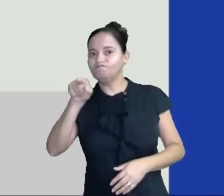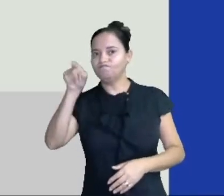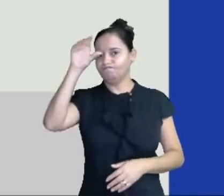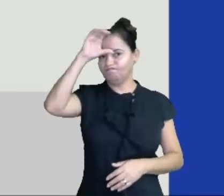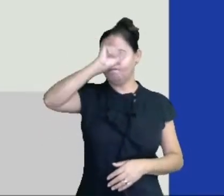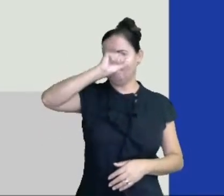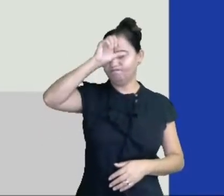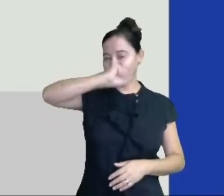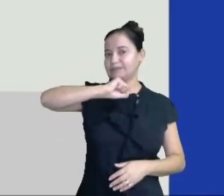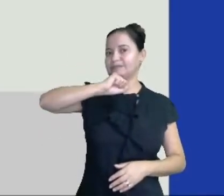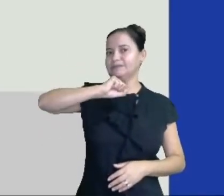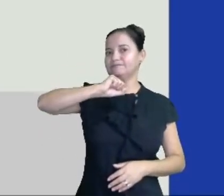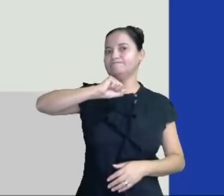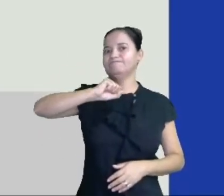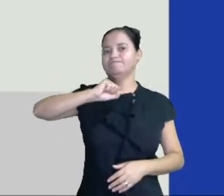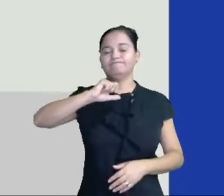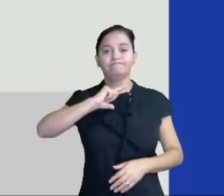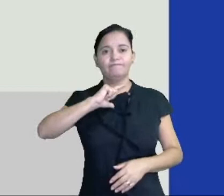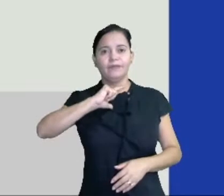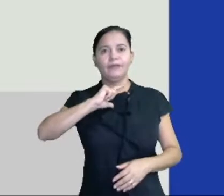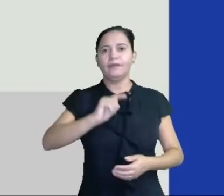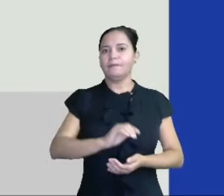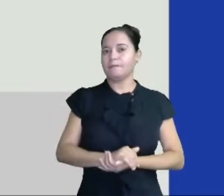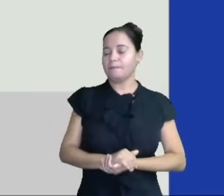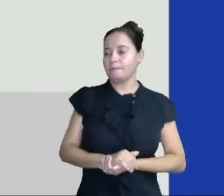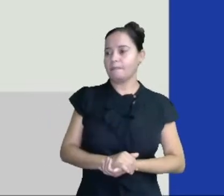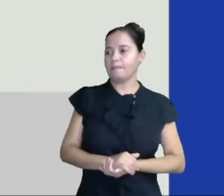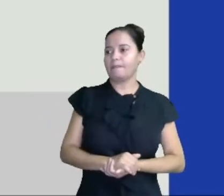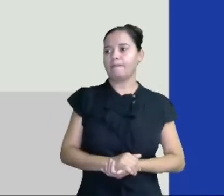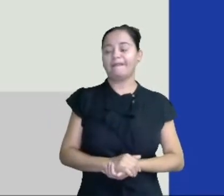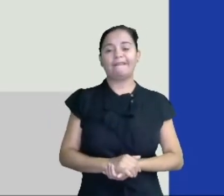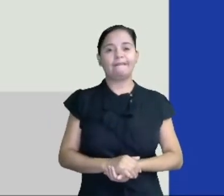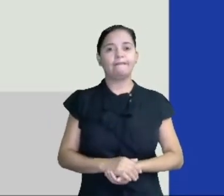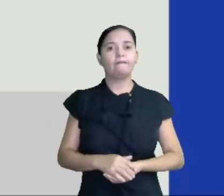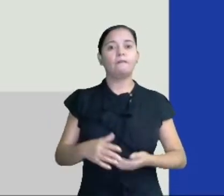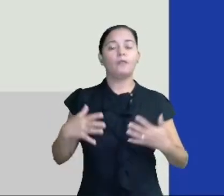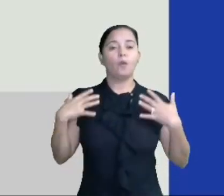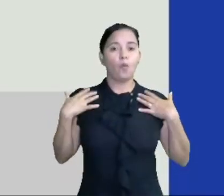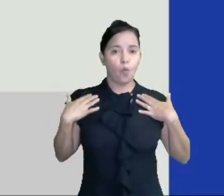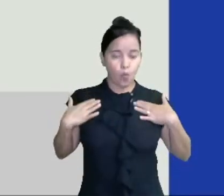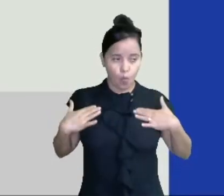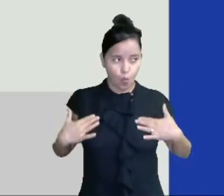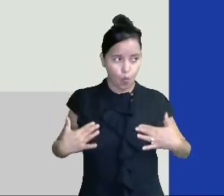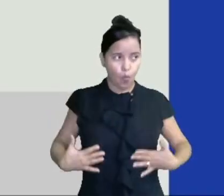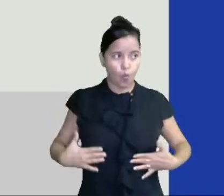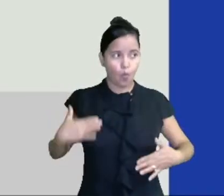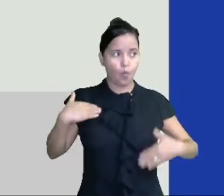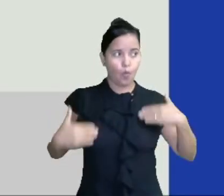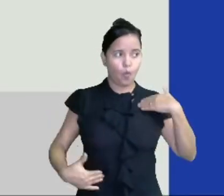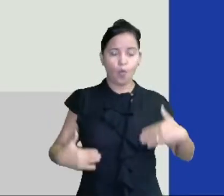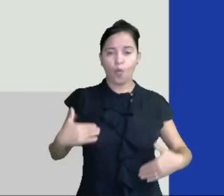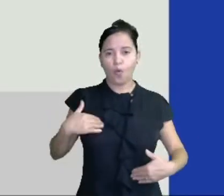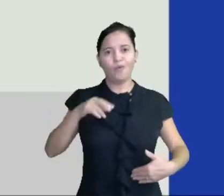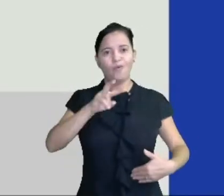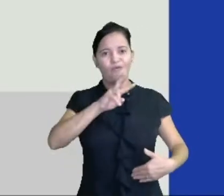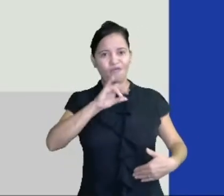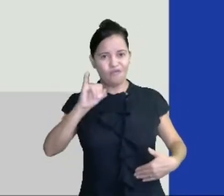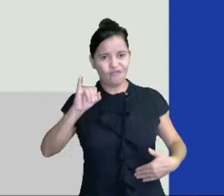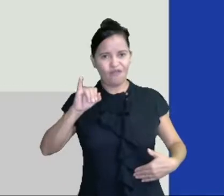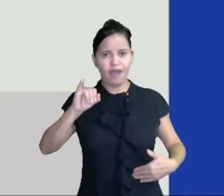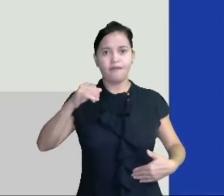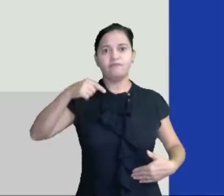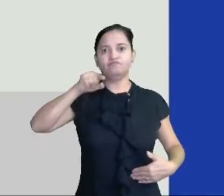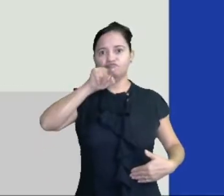são mensageiros químicos, tá? As chamadas transformações corporais, que é evidente que vai acontecer. Então, essas mudanças que vão